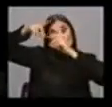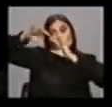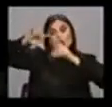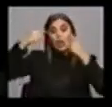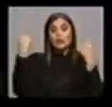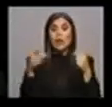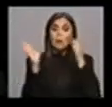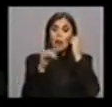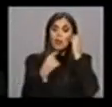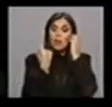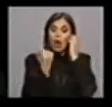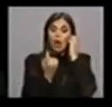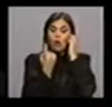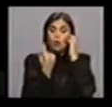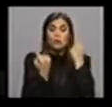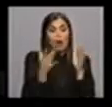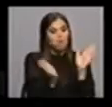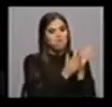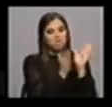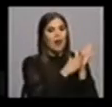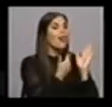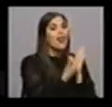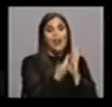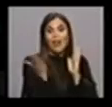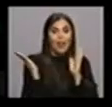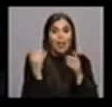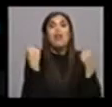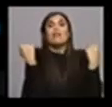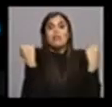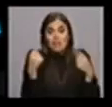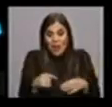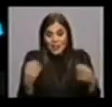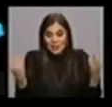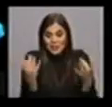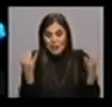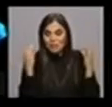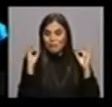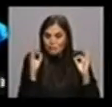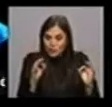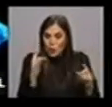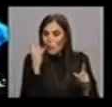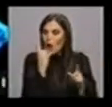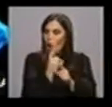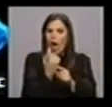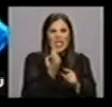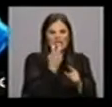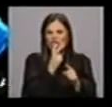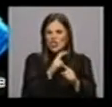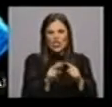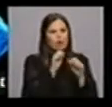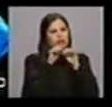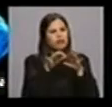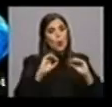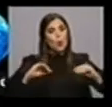outros meteoritos, nós temos então a prova de que houve de facto um ambiente extremamente energético no início da formação do Sistema